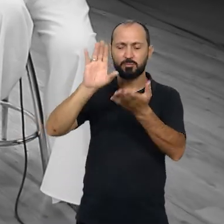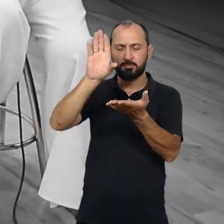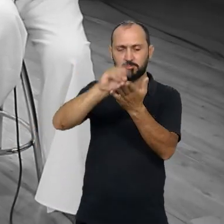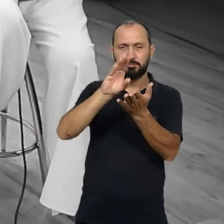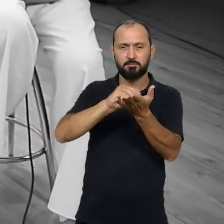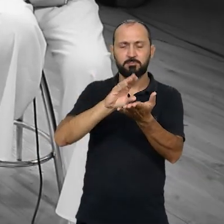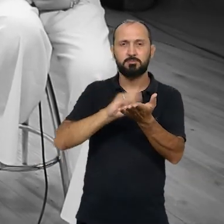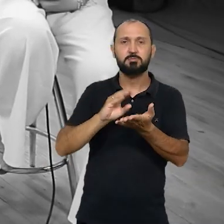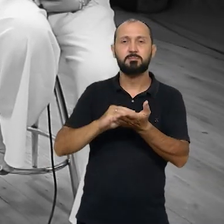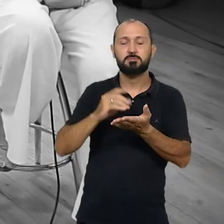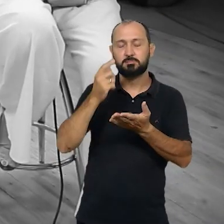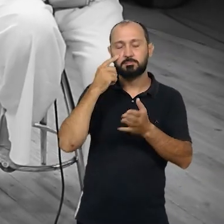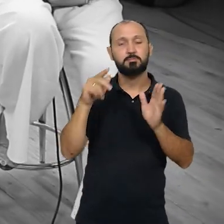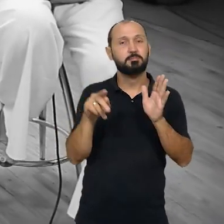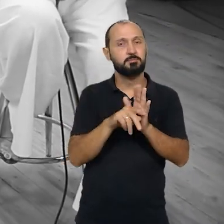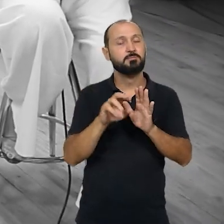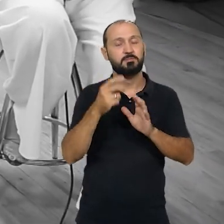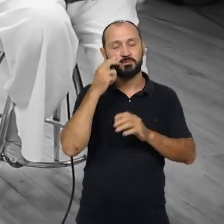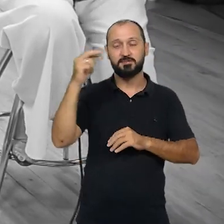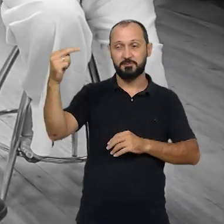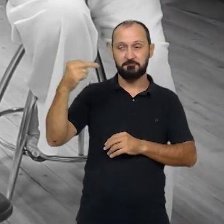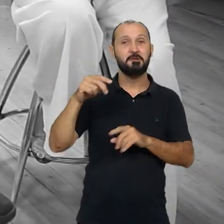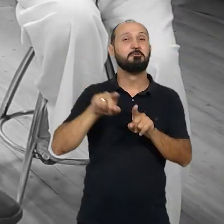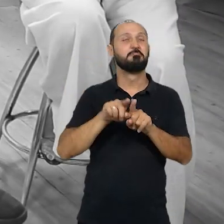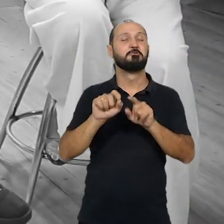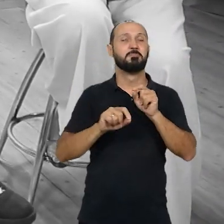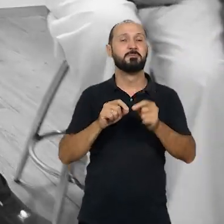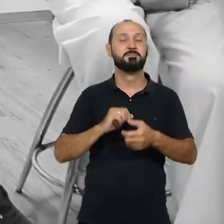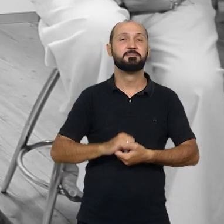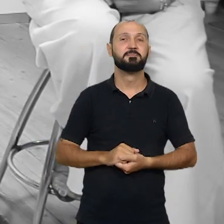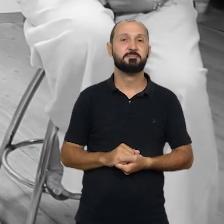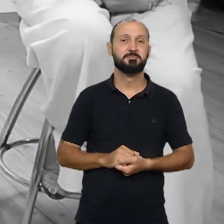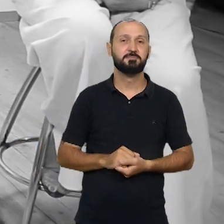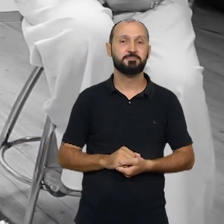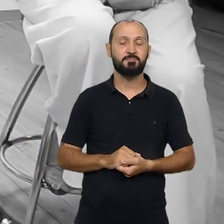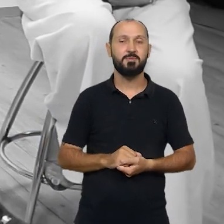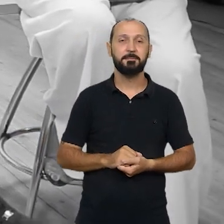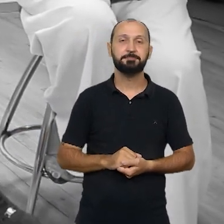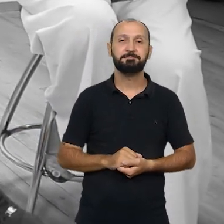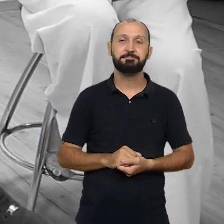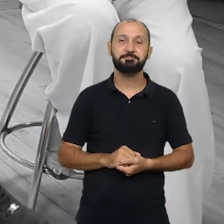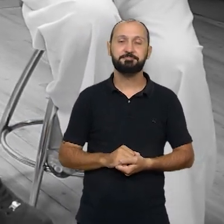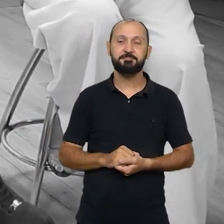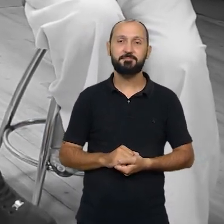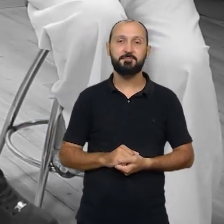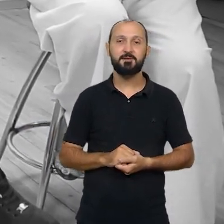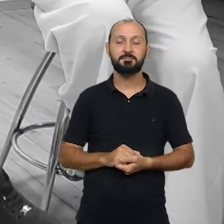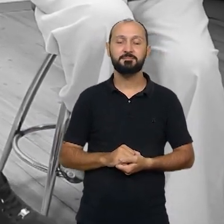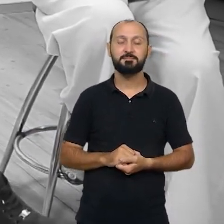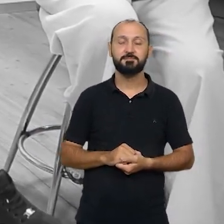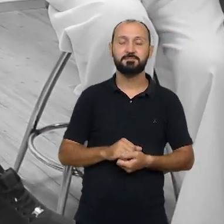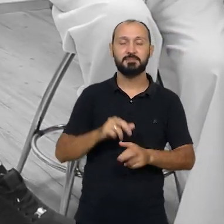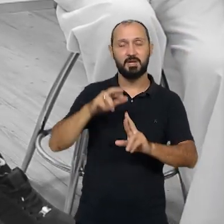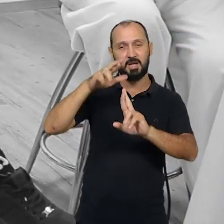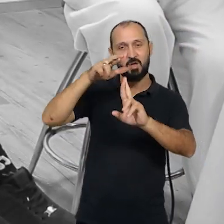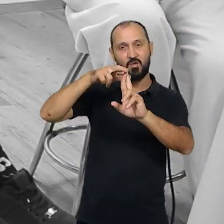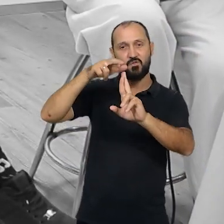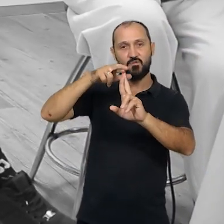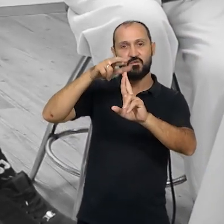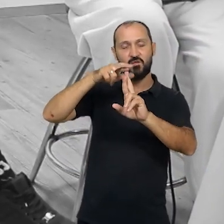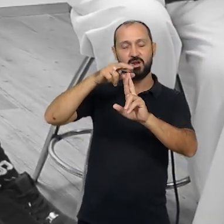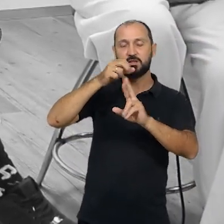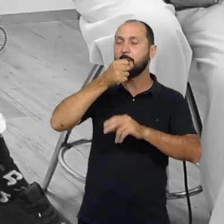Tem um videoclipe gravado no estúdio, né, com a banda completa, ao vivo, uma versão ao vivo. Mas a gente pretende lançar